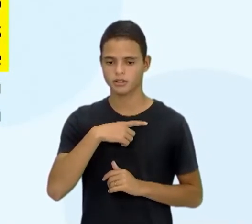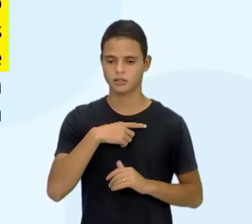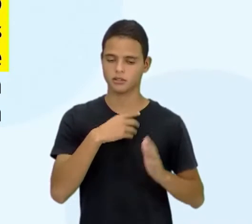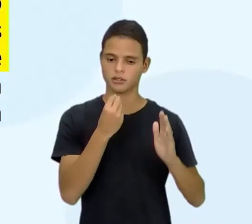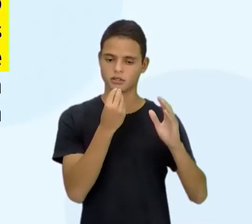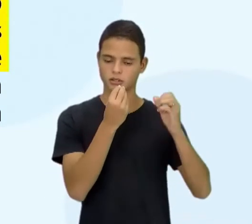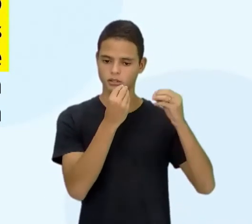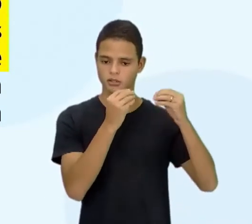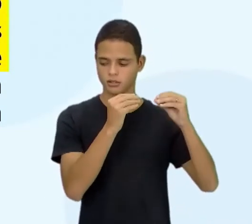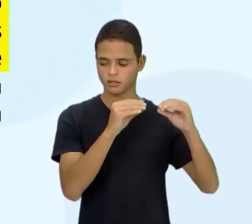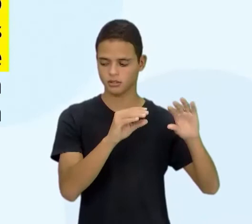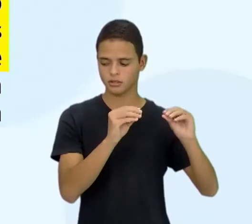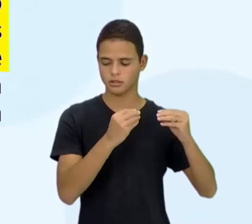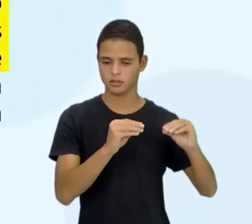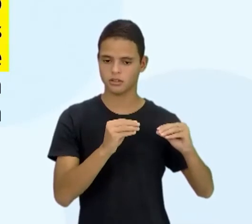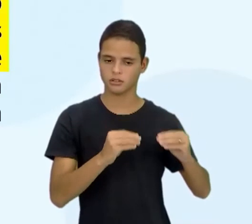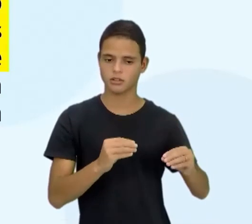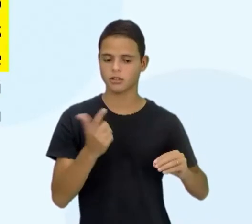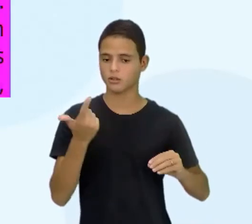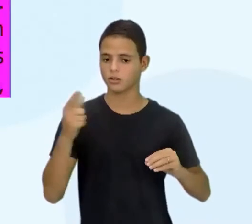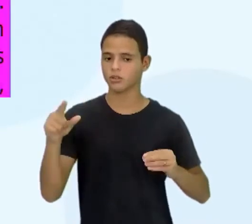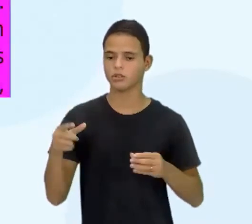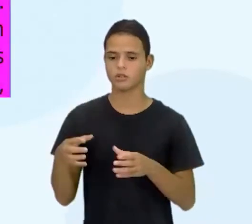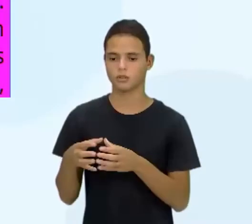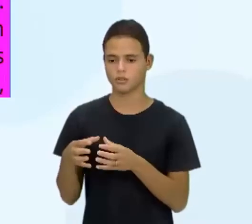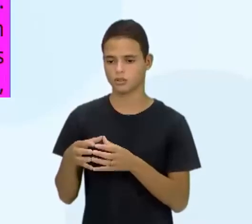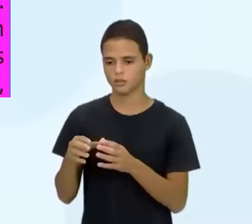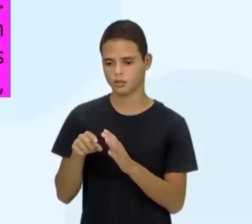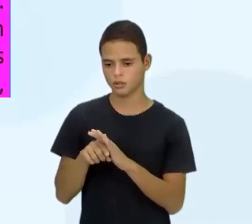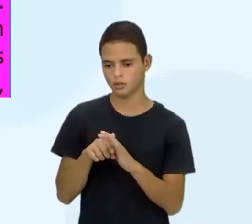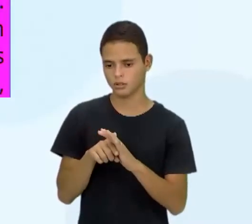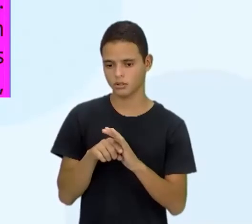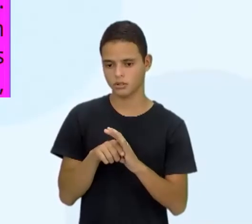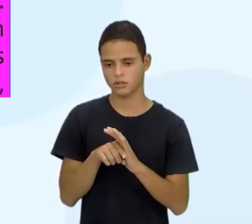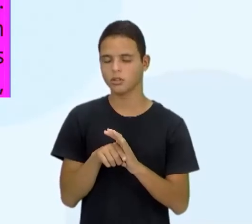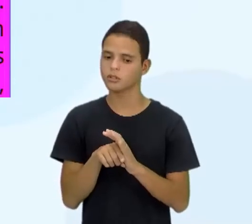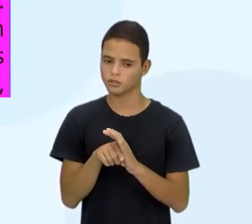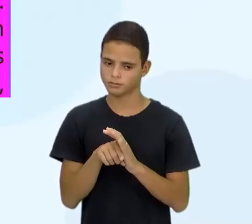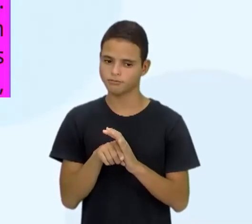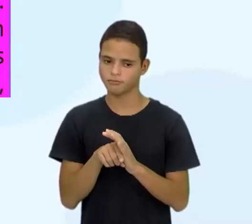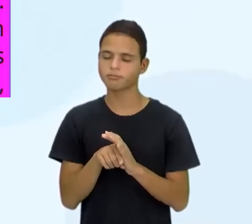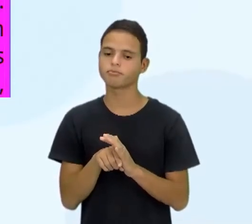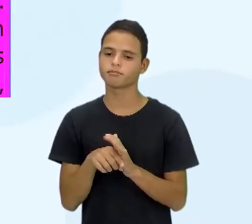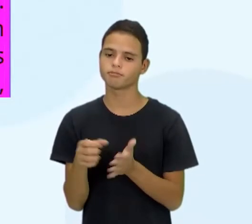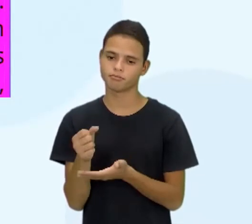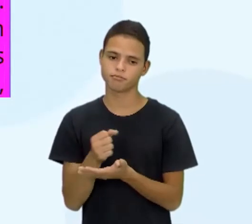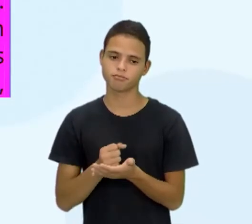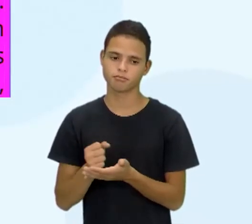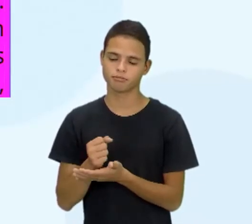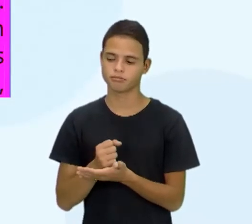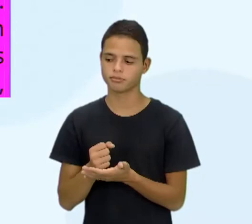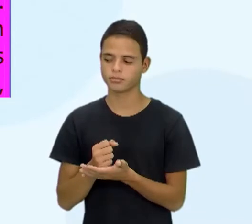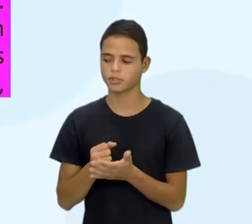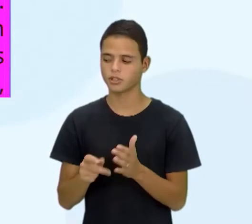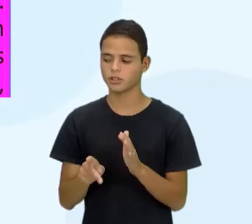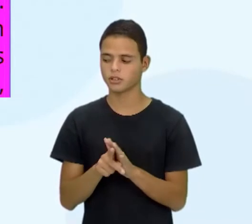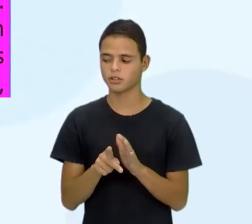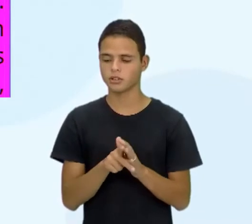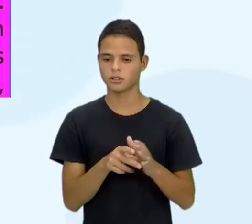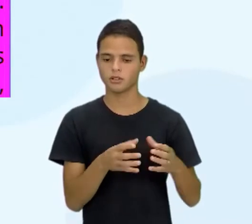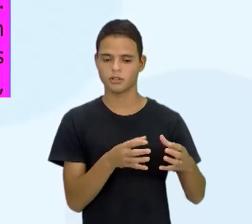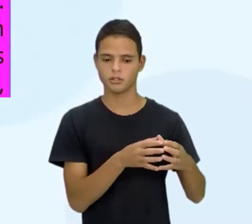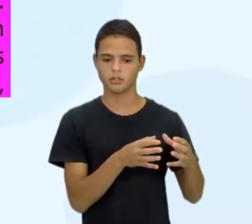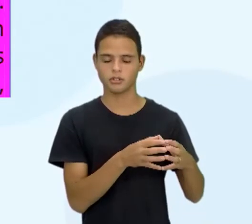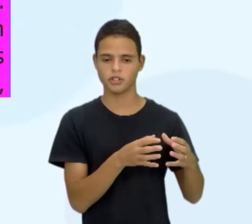publicados, por um outro grupo de pesquisadores. Então, para dar embasamento a esse grupo, a esse estudo, foi pelo grupo